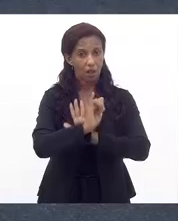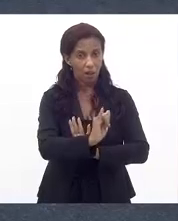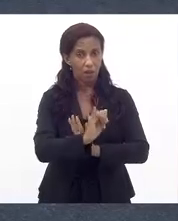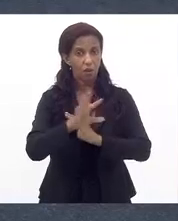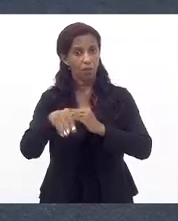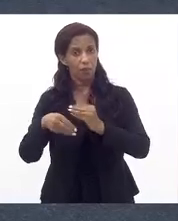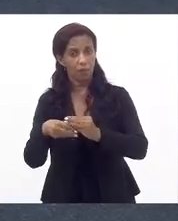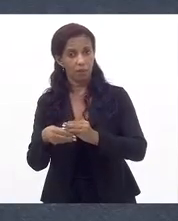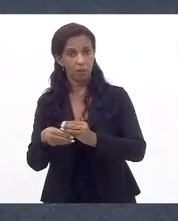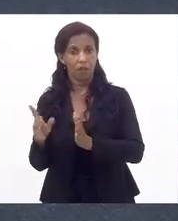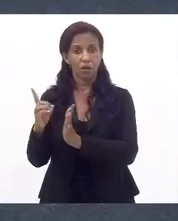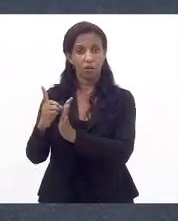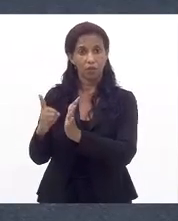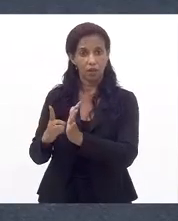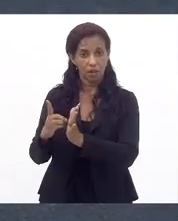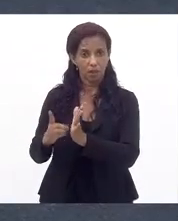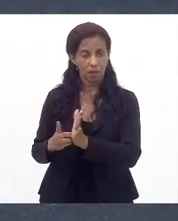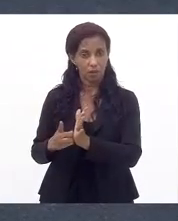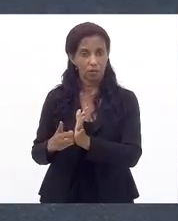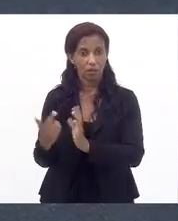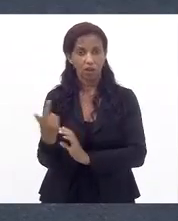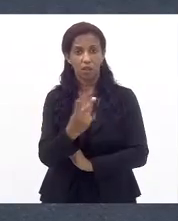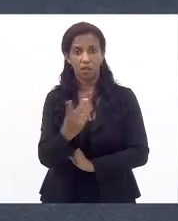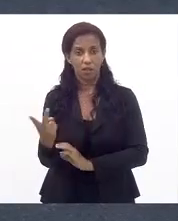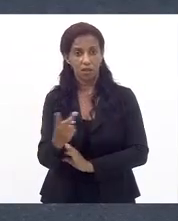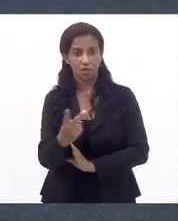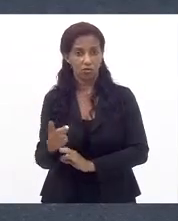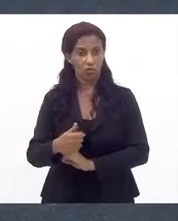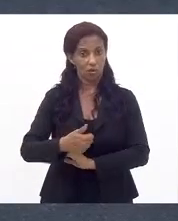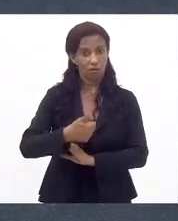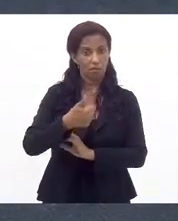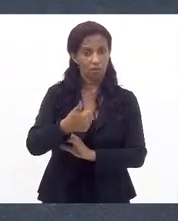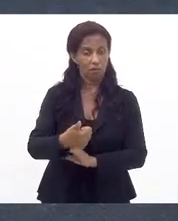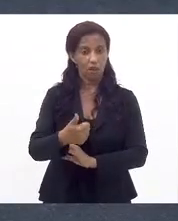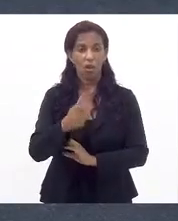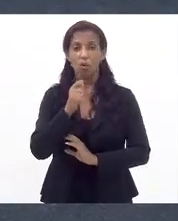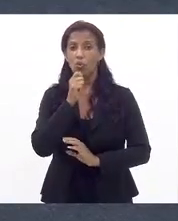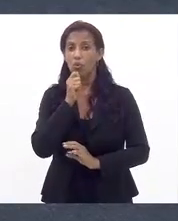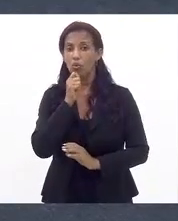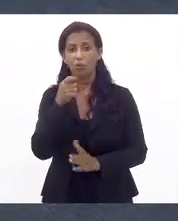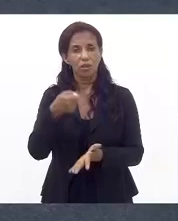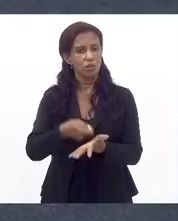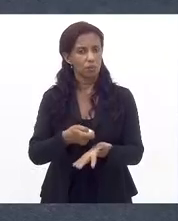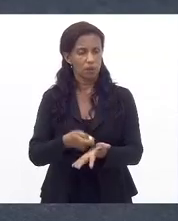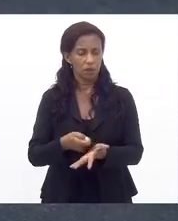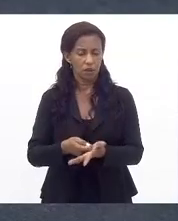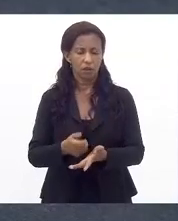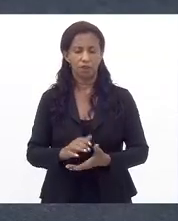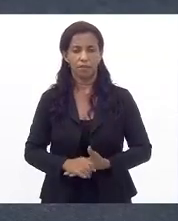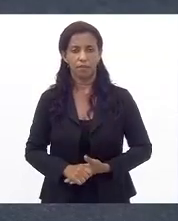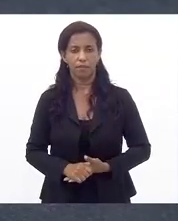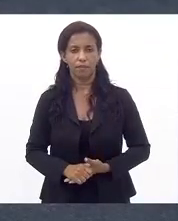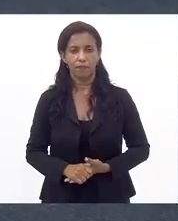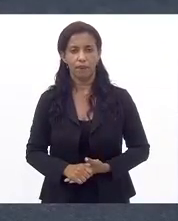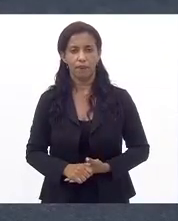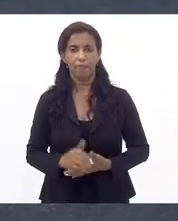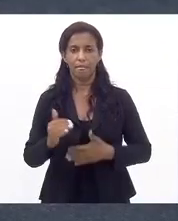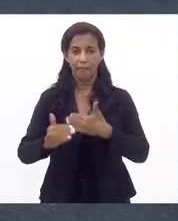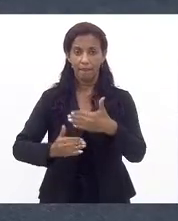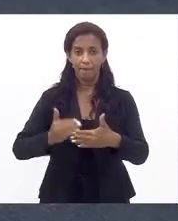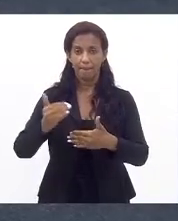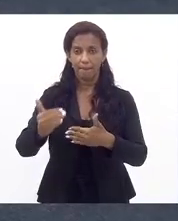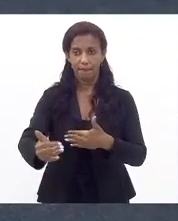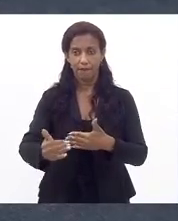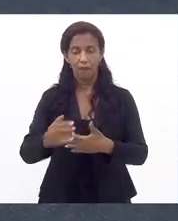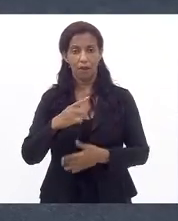complementar e o decreto e aqui nesses dois instrumentos legais não consta é a sua obrigatoriedade passando aqui